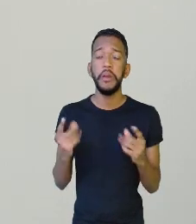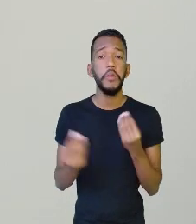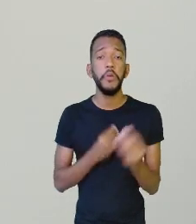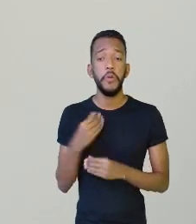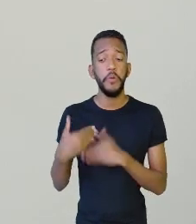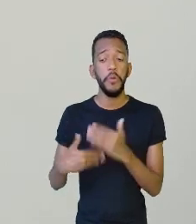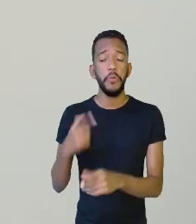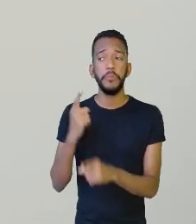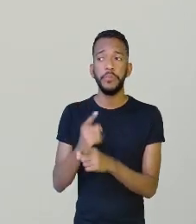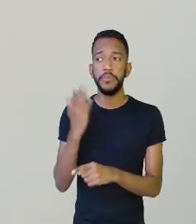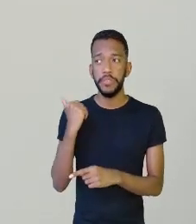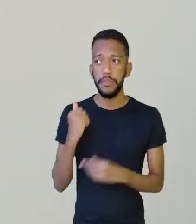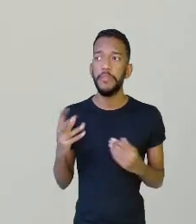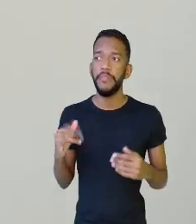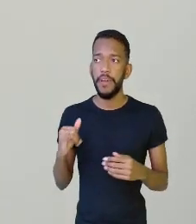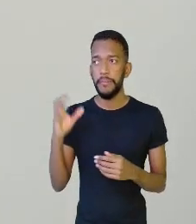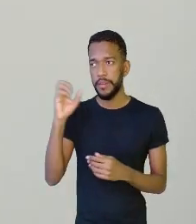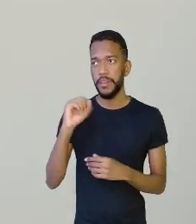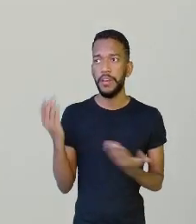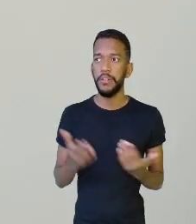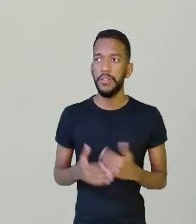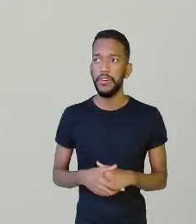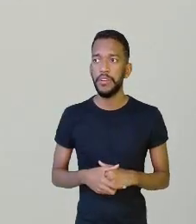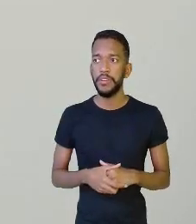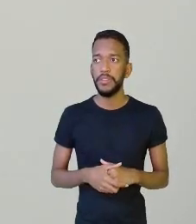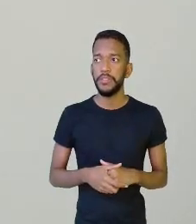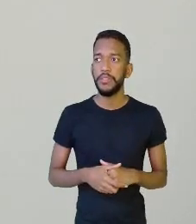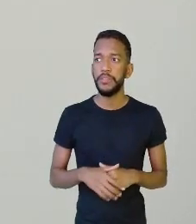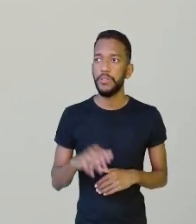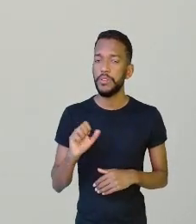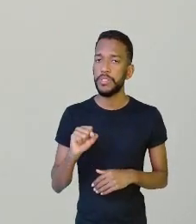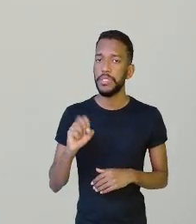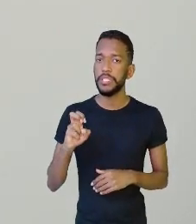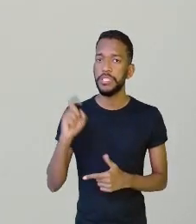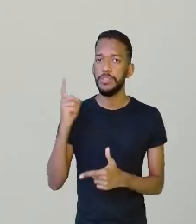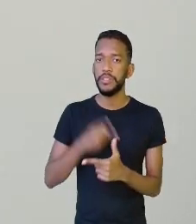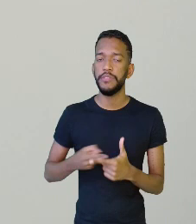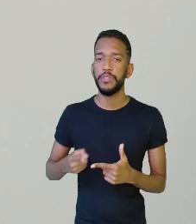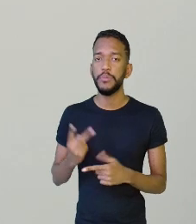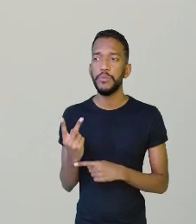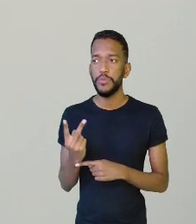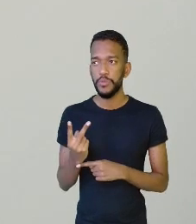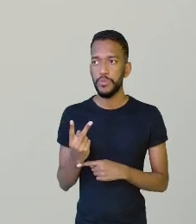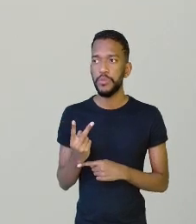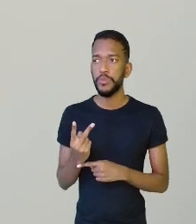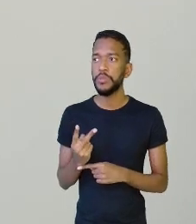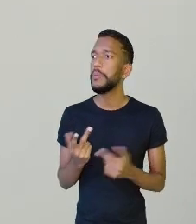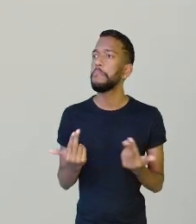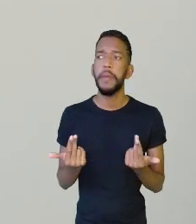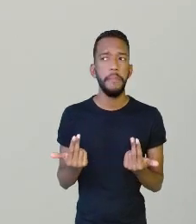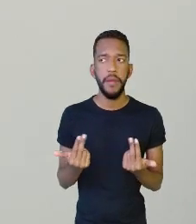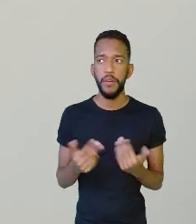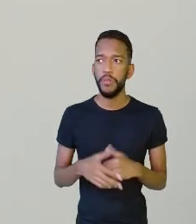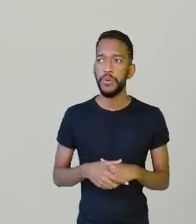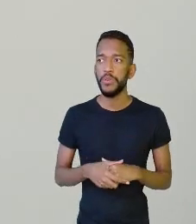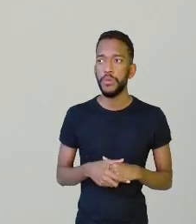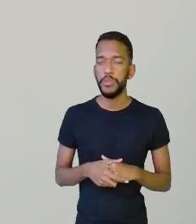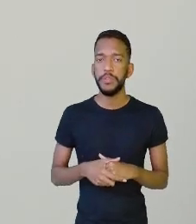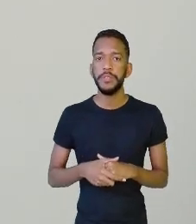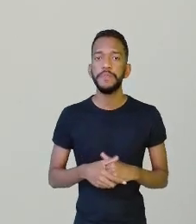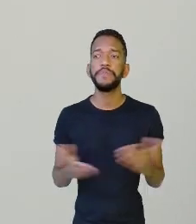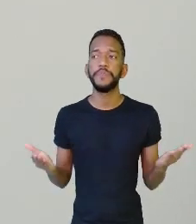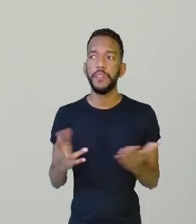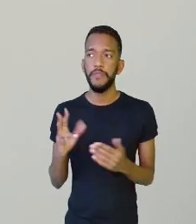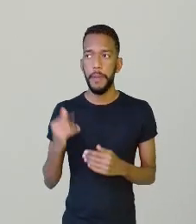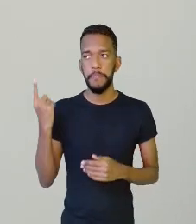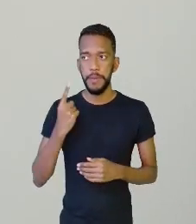Não, né? A gente vai aprender agora. 85 dividido por 2, mesmo processo. A gente